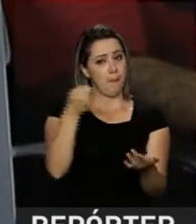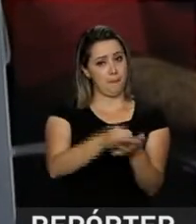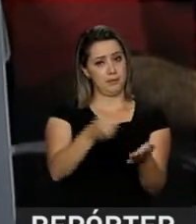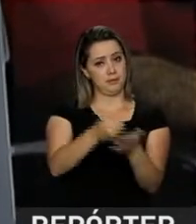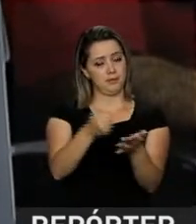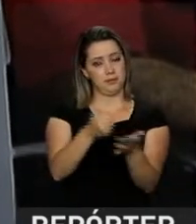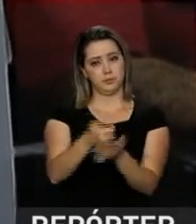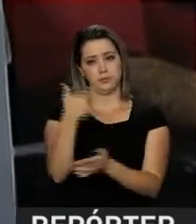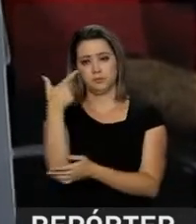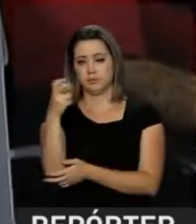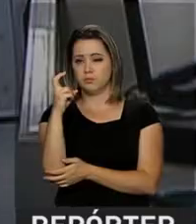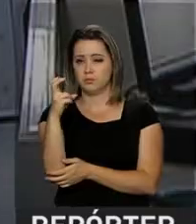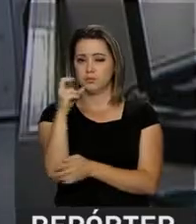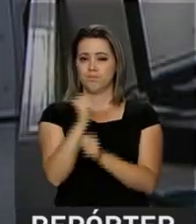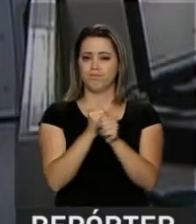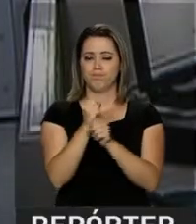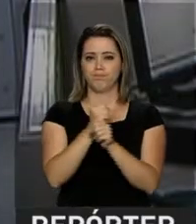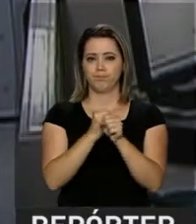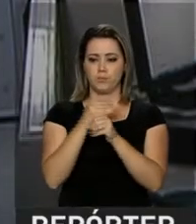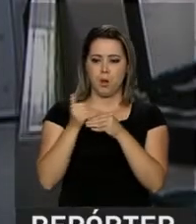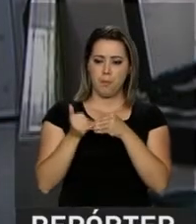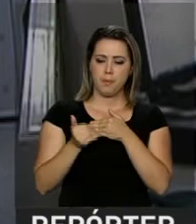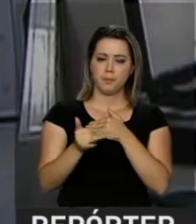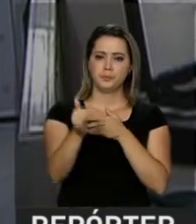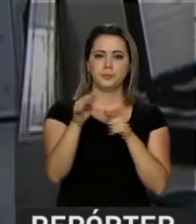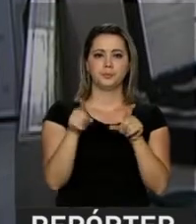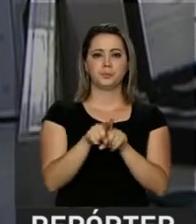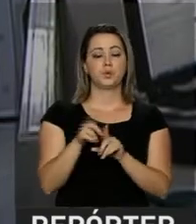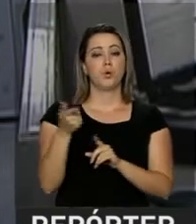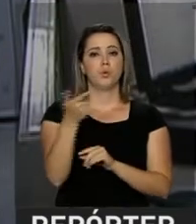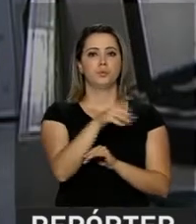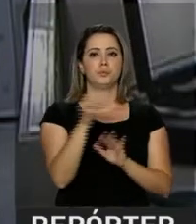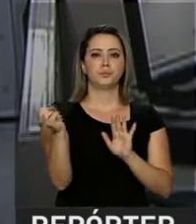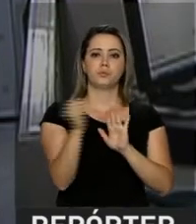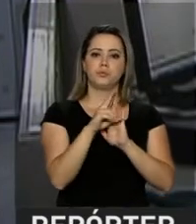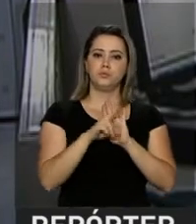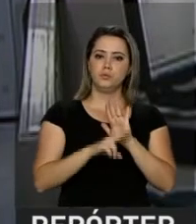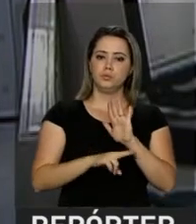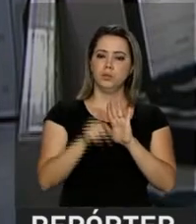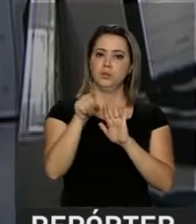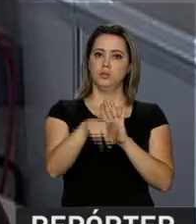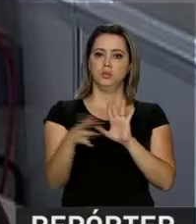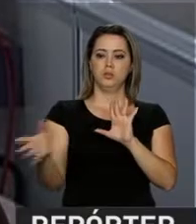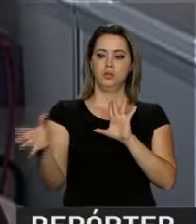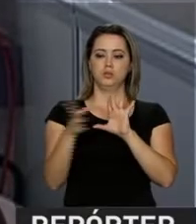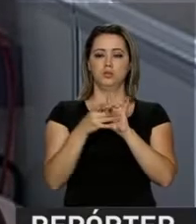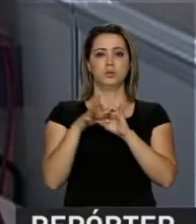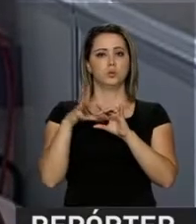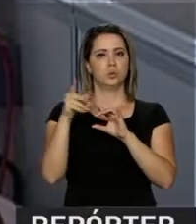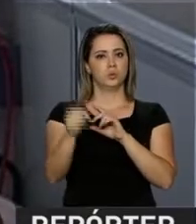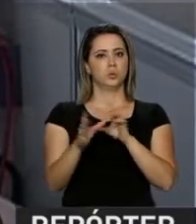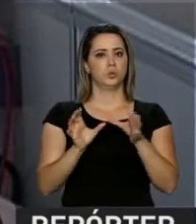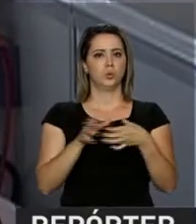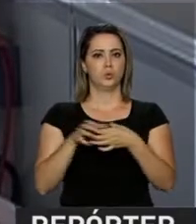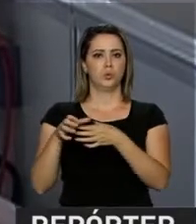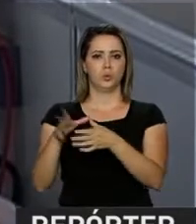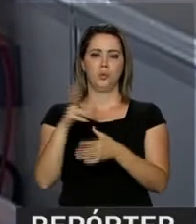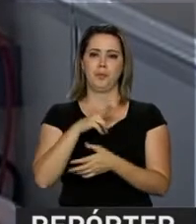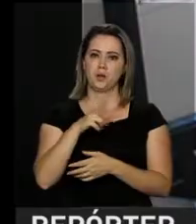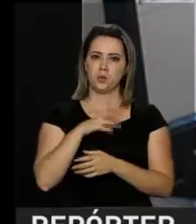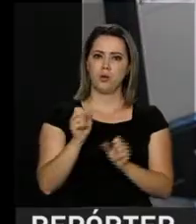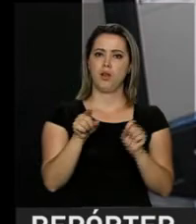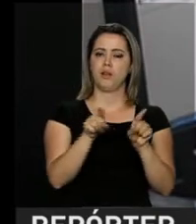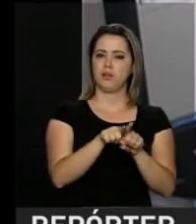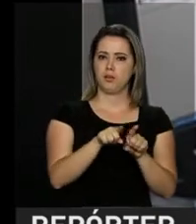anos de contribuição outra novidade é a vinculação de todos os trabalhadores da iniciativa privada e pública